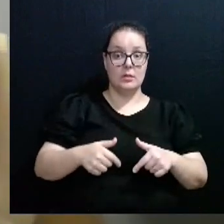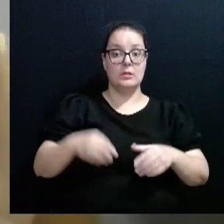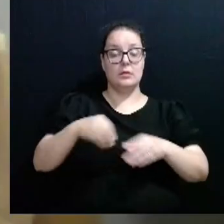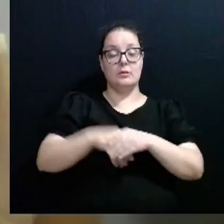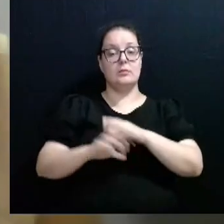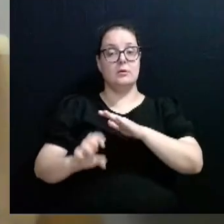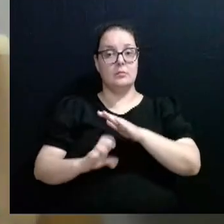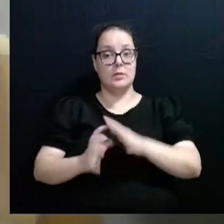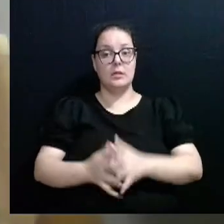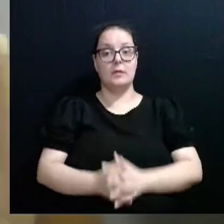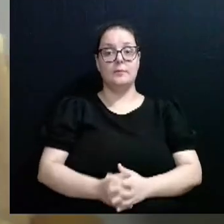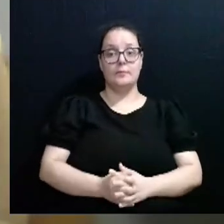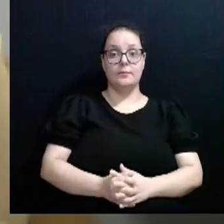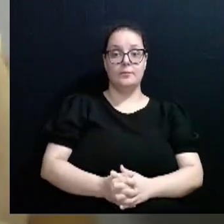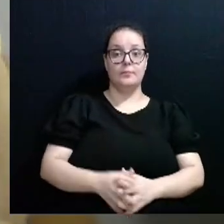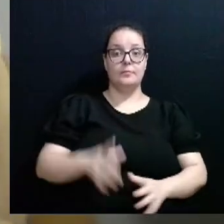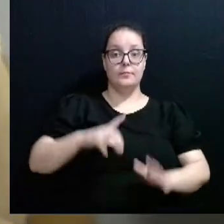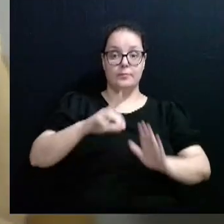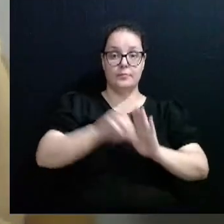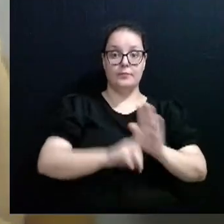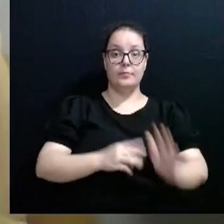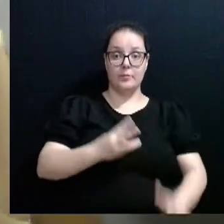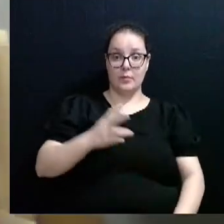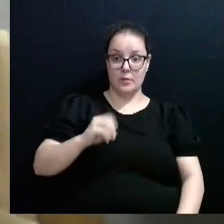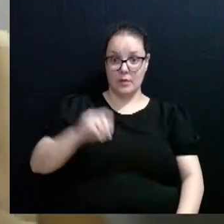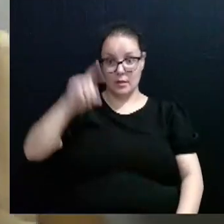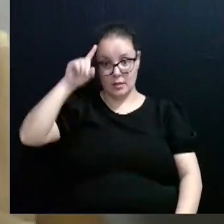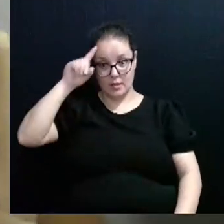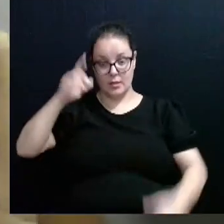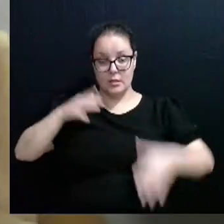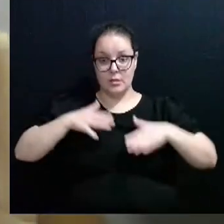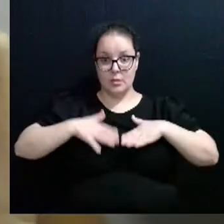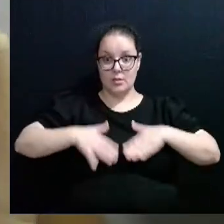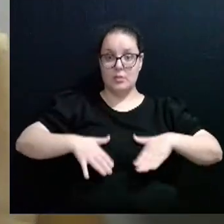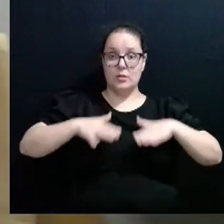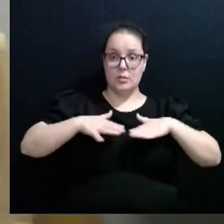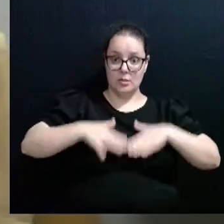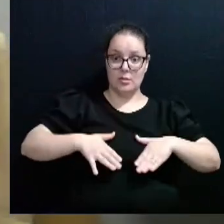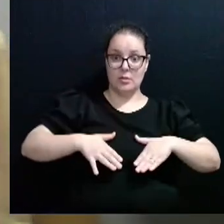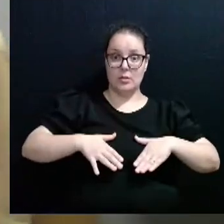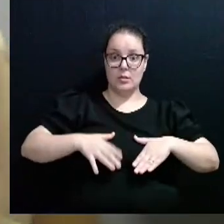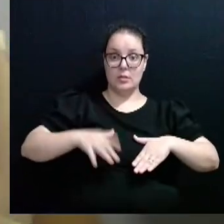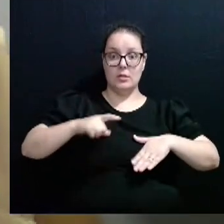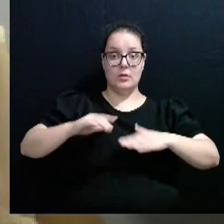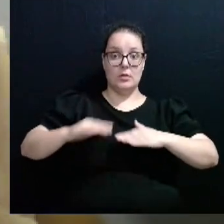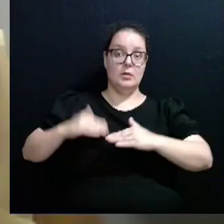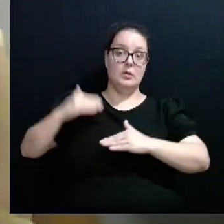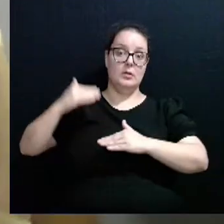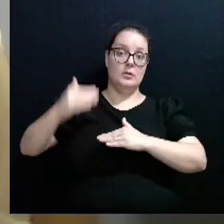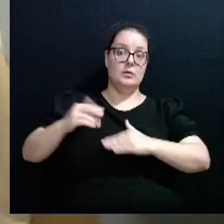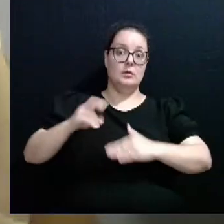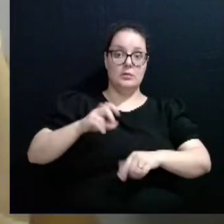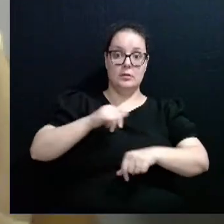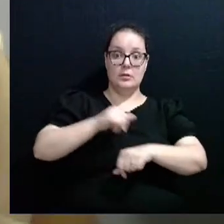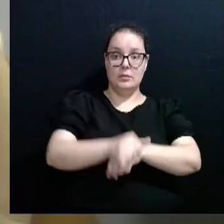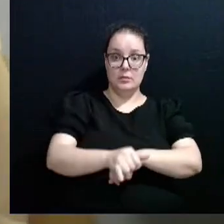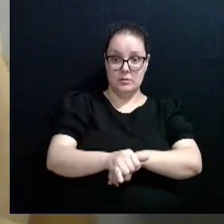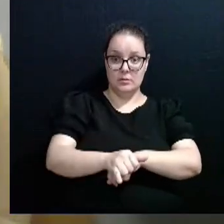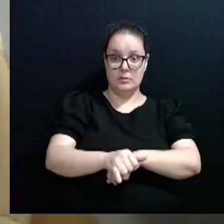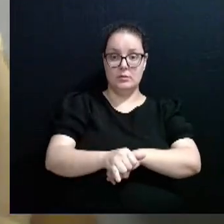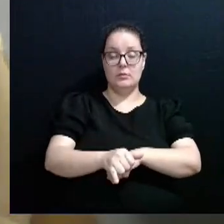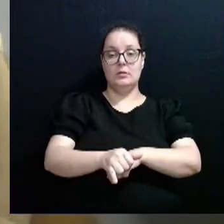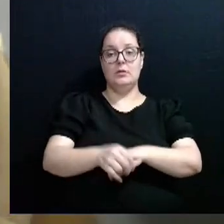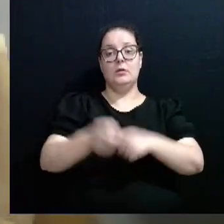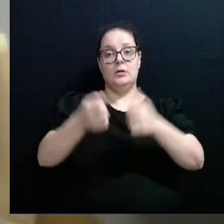tem direito a 30 dias de descanso, tendo no máximo 5 faltas injustificadas dentro desses 12